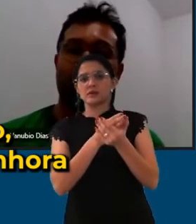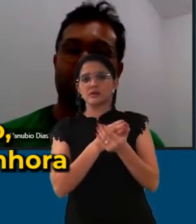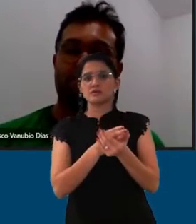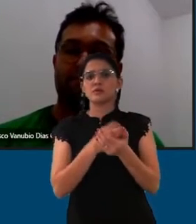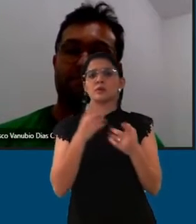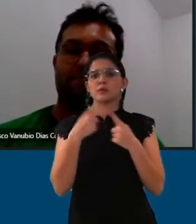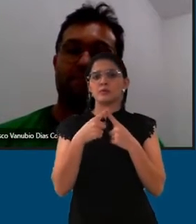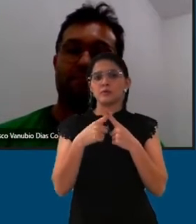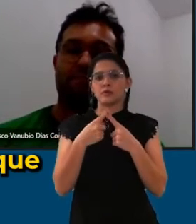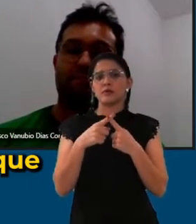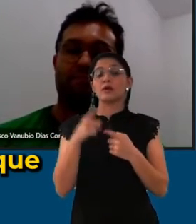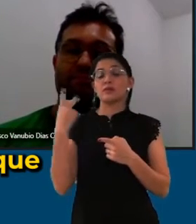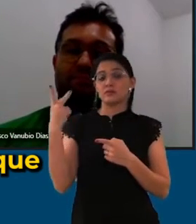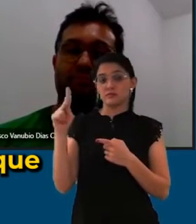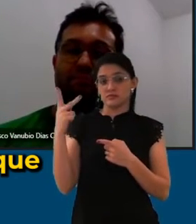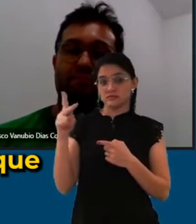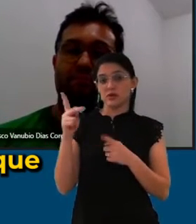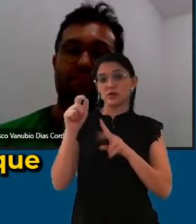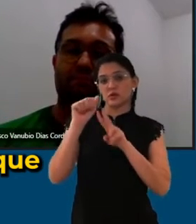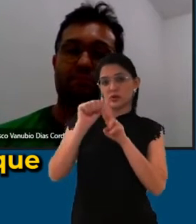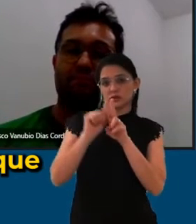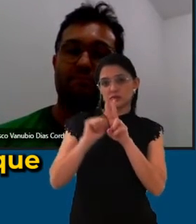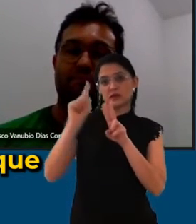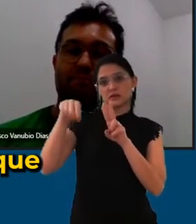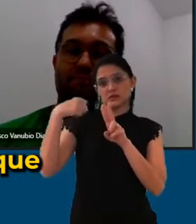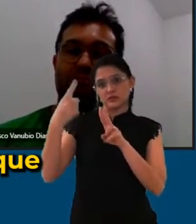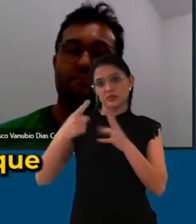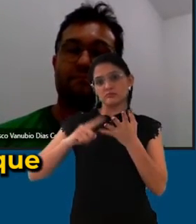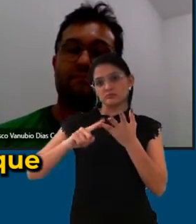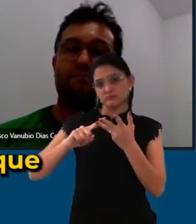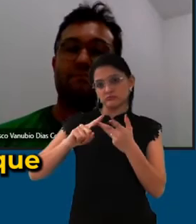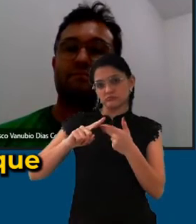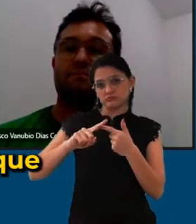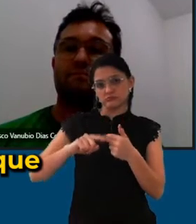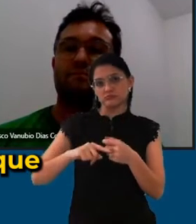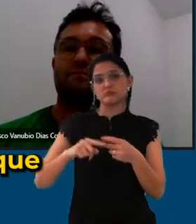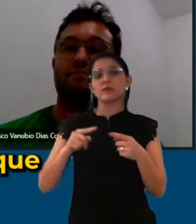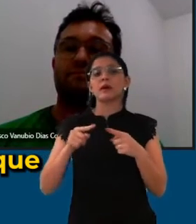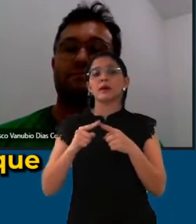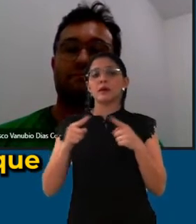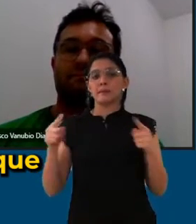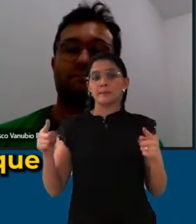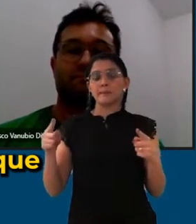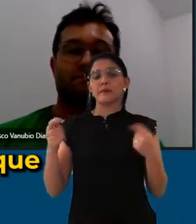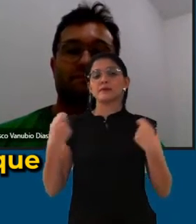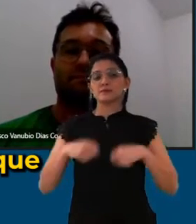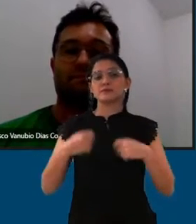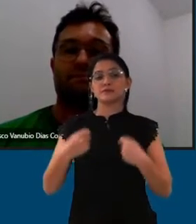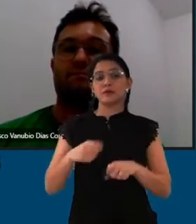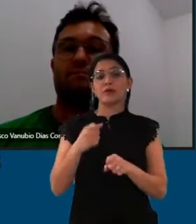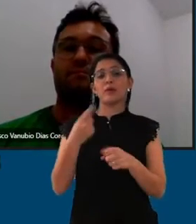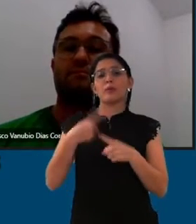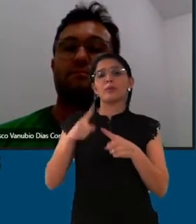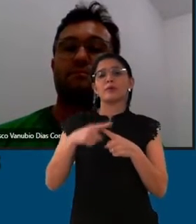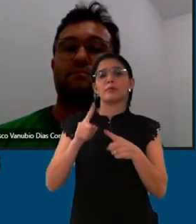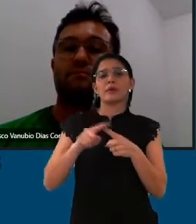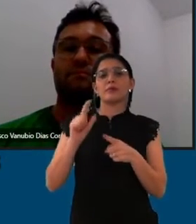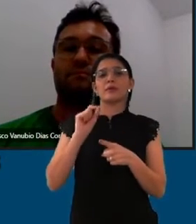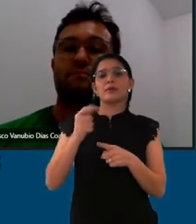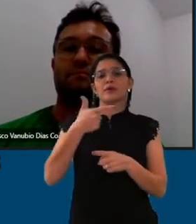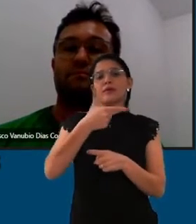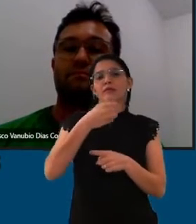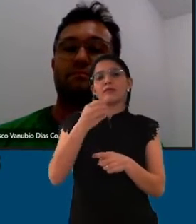vai receber daqui a 2 meses, né, as exigências, na realidade é um problema que já está perdurando por 20 anos. Né? A gente